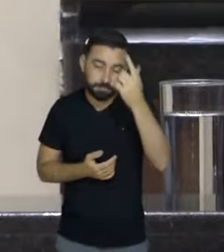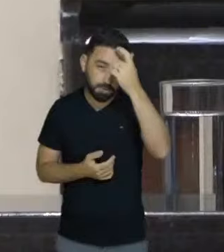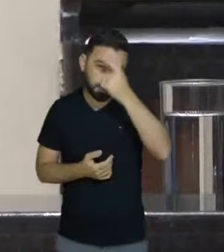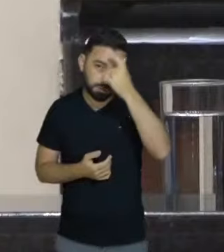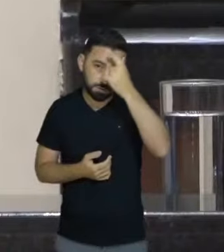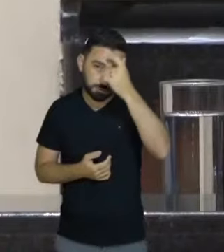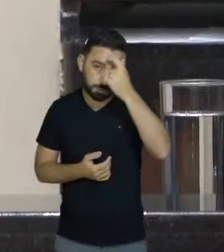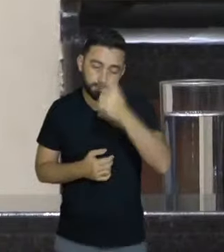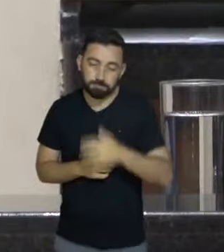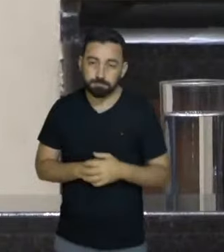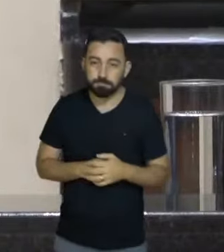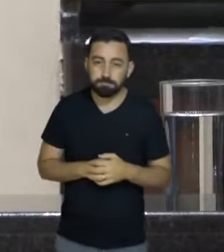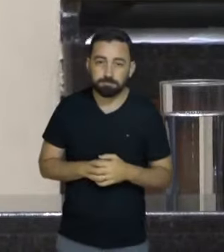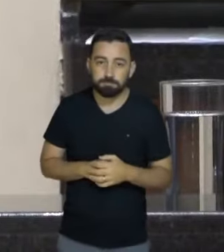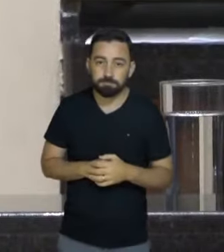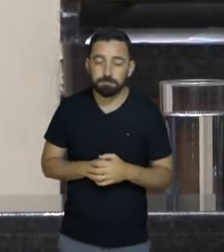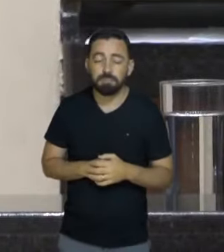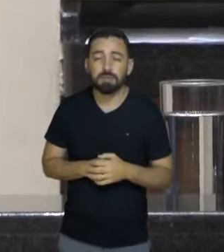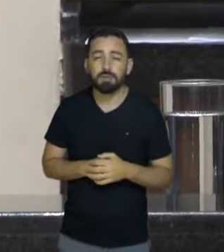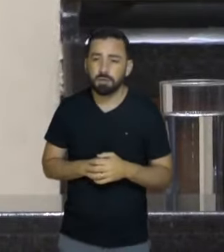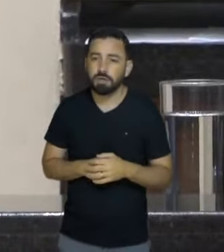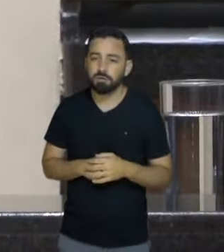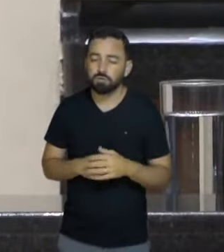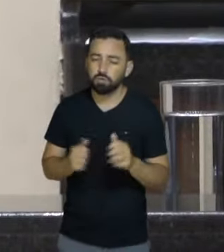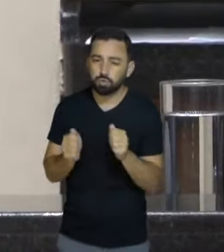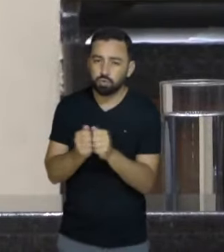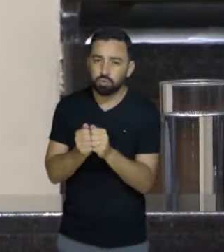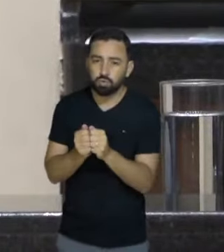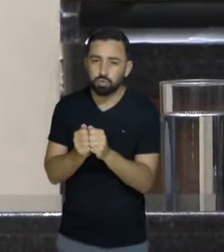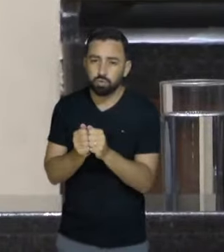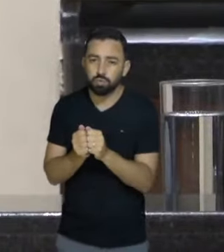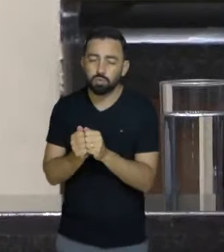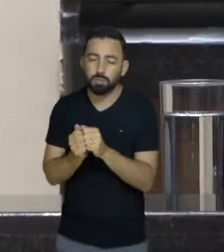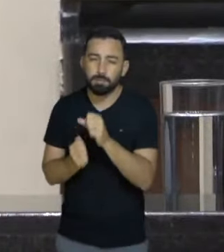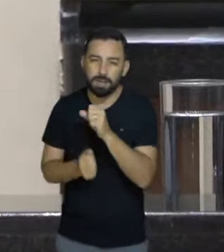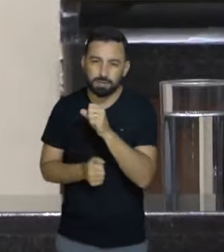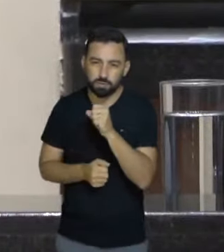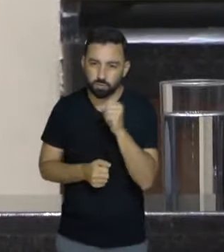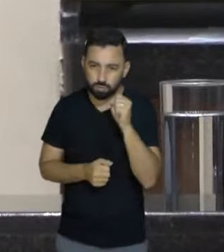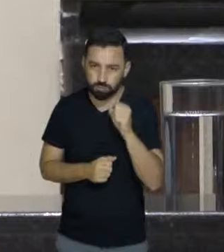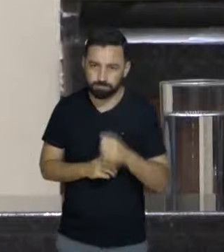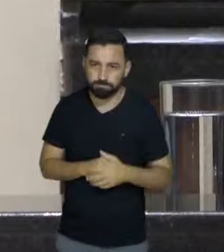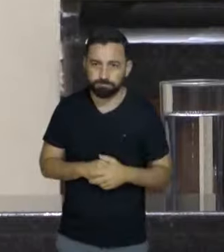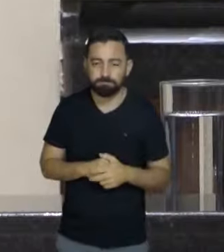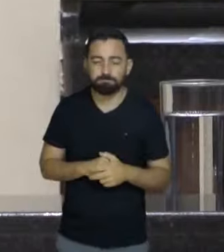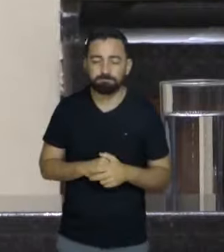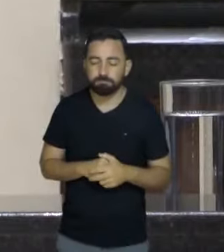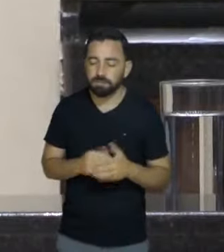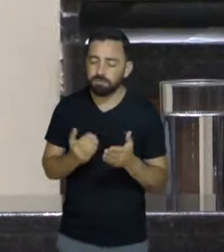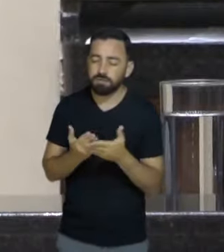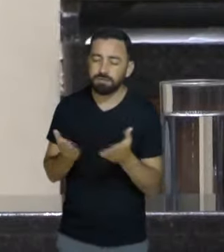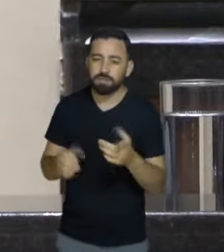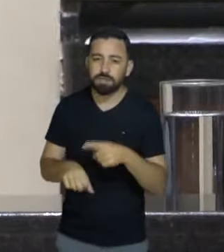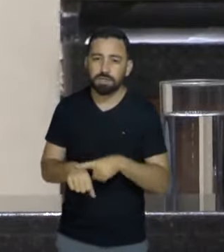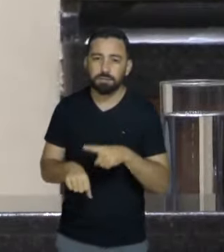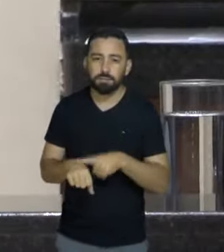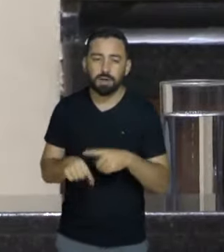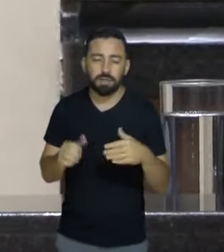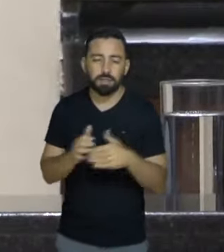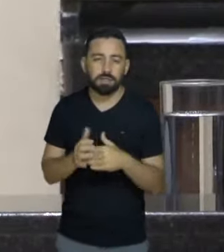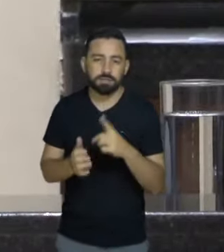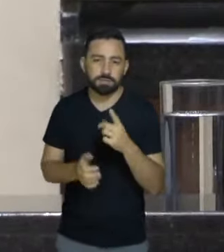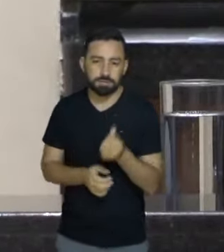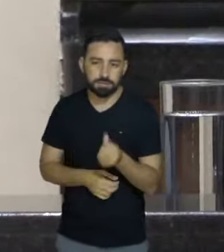da palavra, num compartilhamento com o deputado Massocco. Vossas Excelências têm o tempo de até